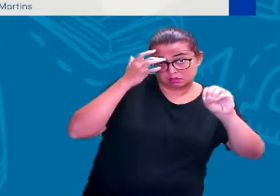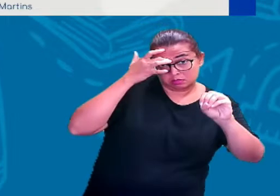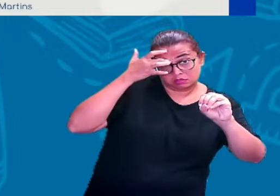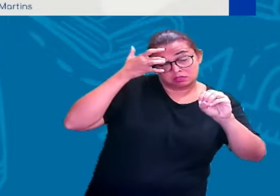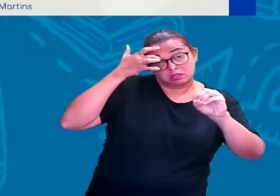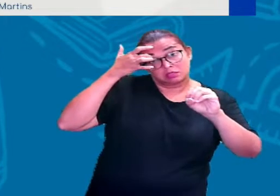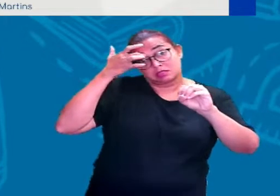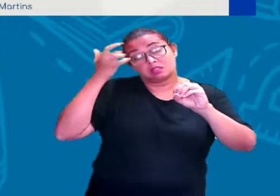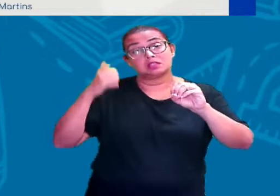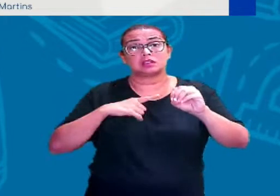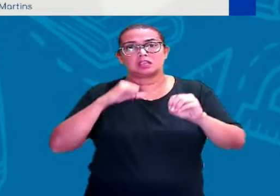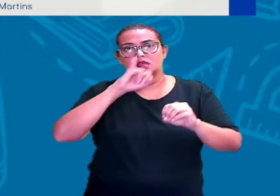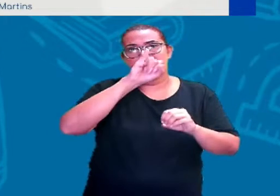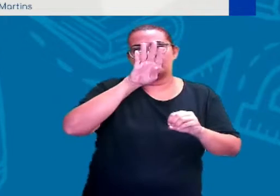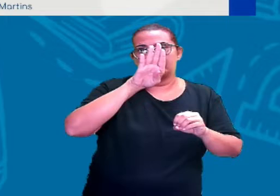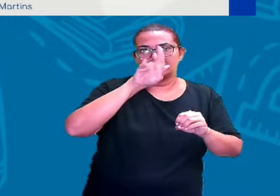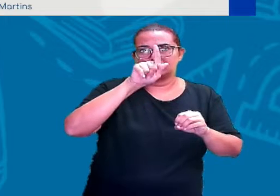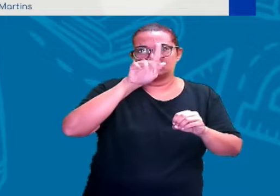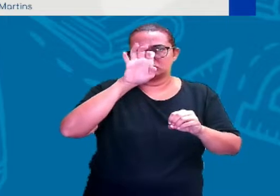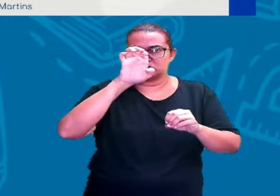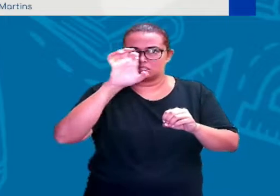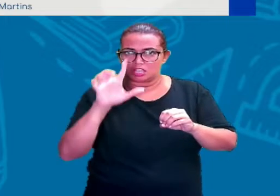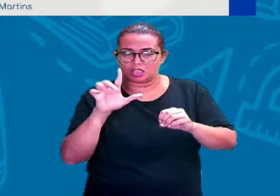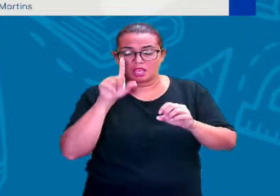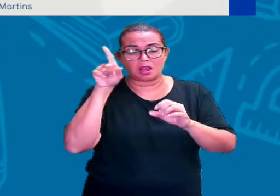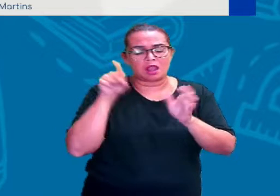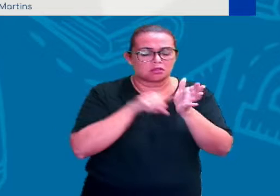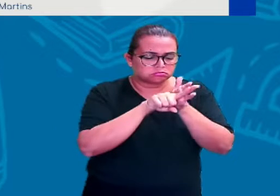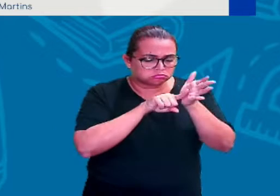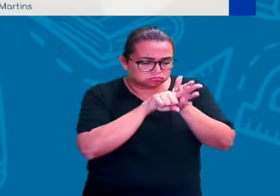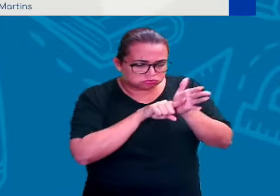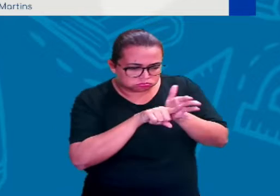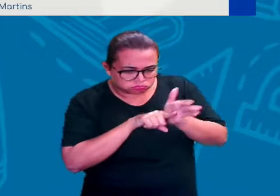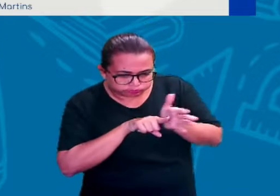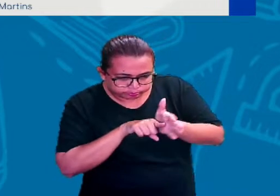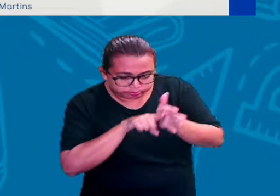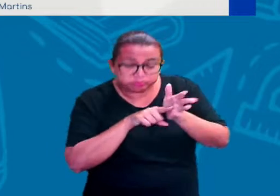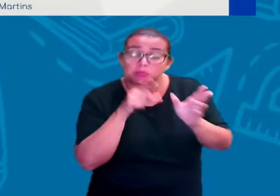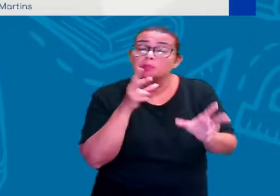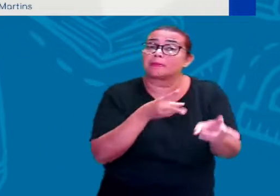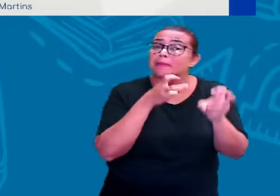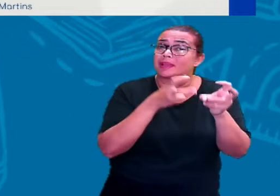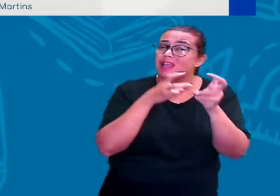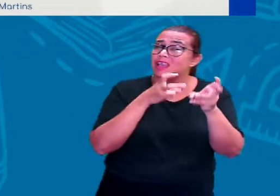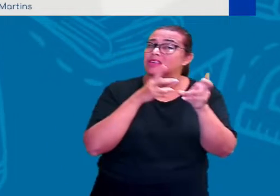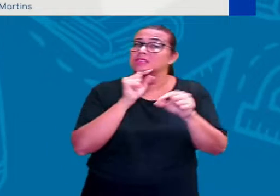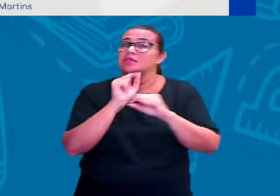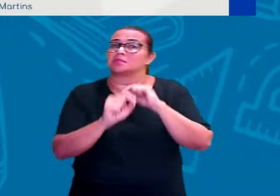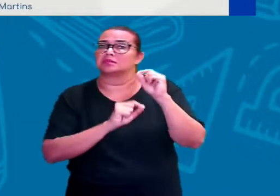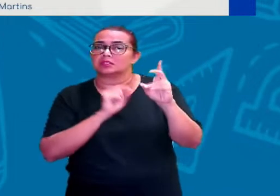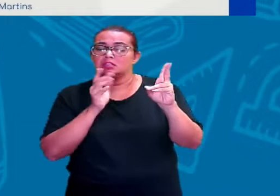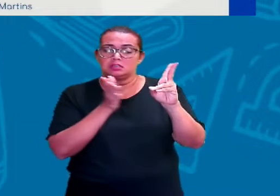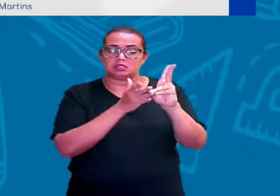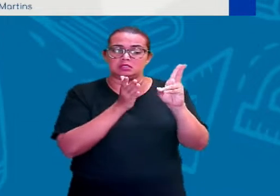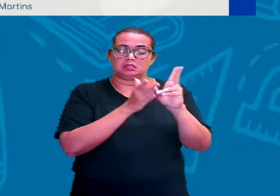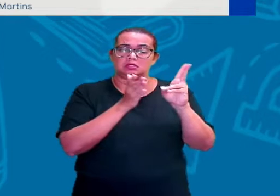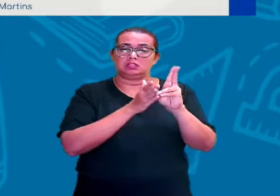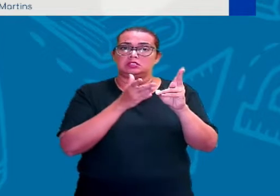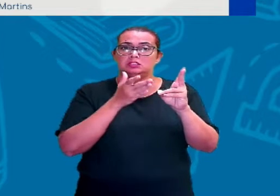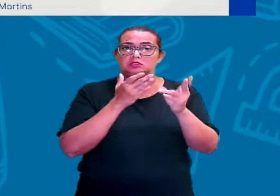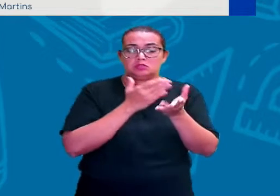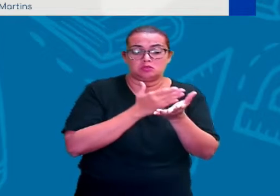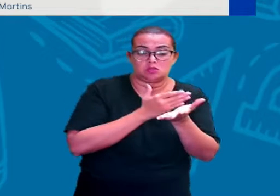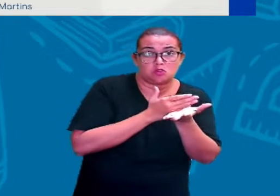vai dizer que nessa década os sinais de aumento dessa população começam a aparecer. Mas